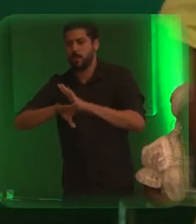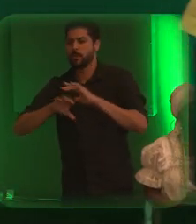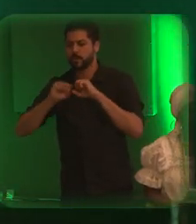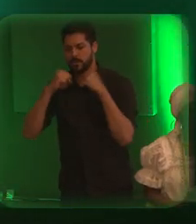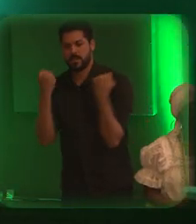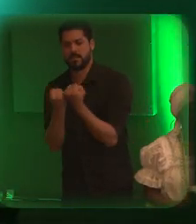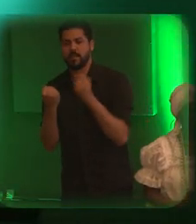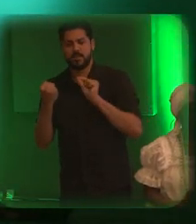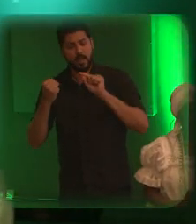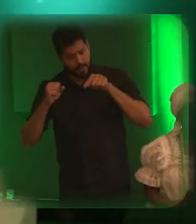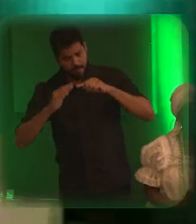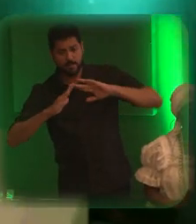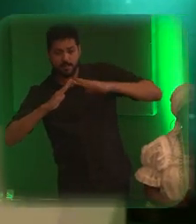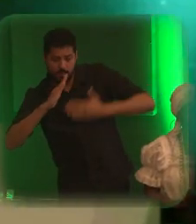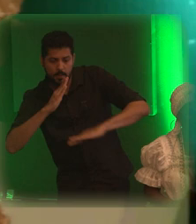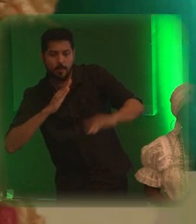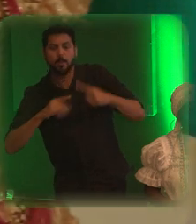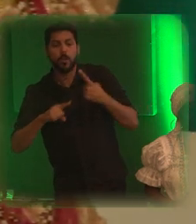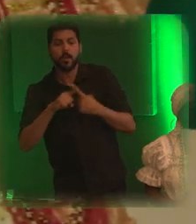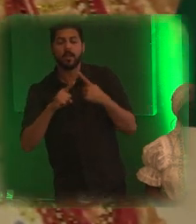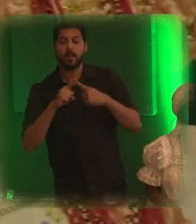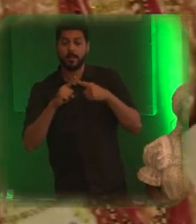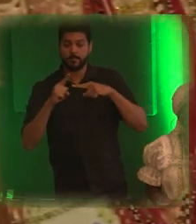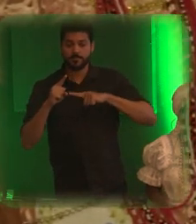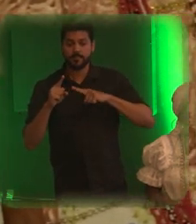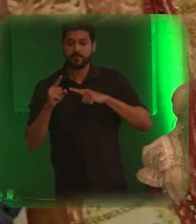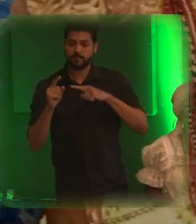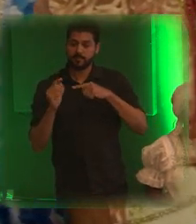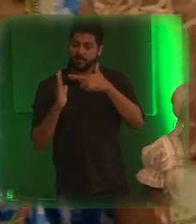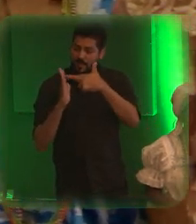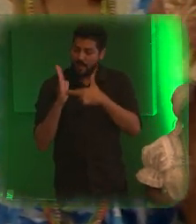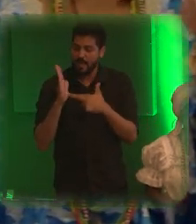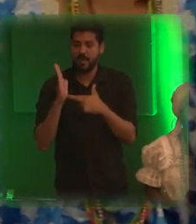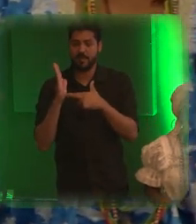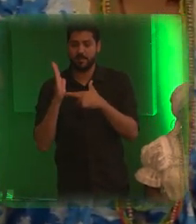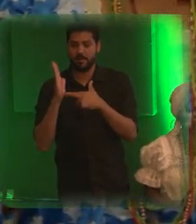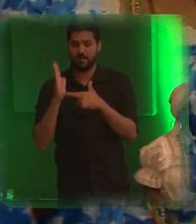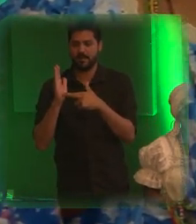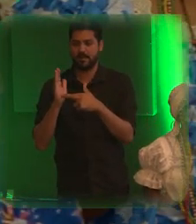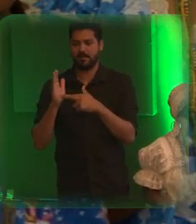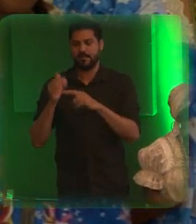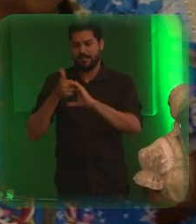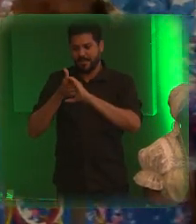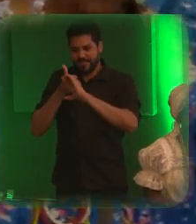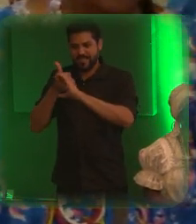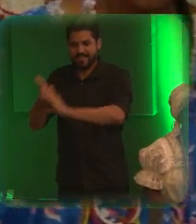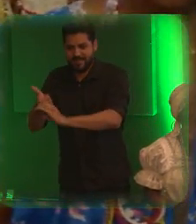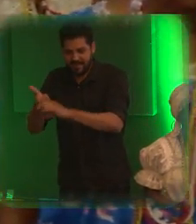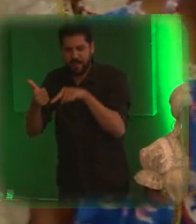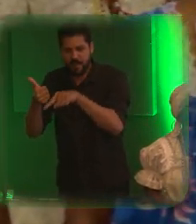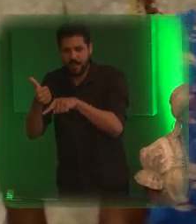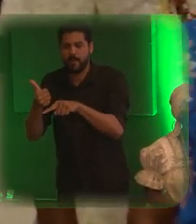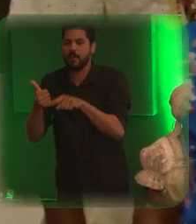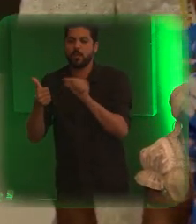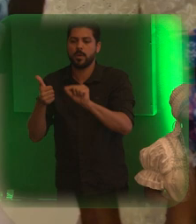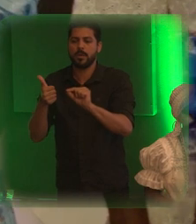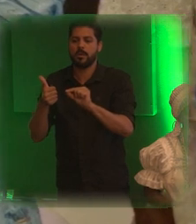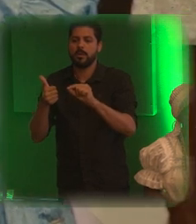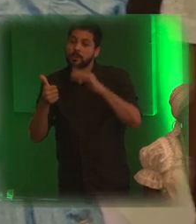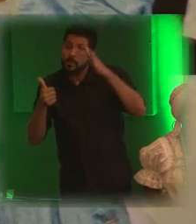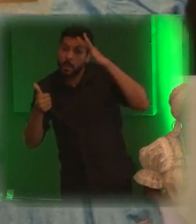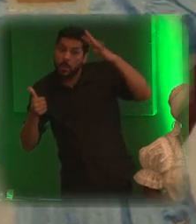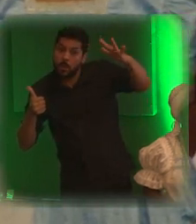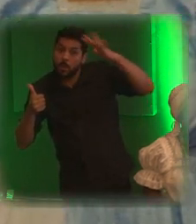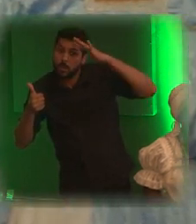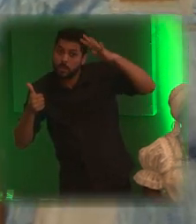trabalho. Porque a teologia cristã é a teologia da libertação. A teologia do Candomblé é